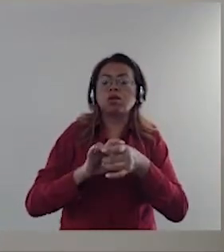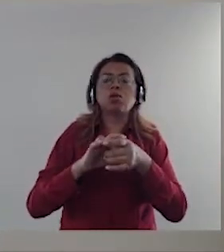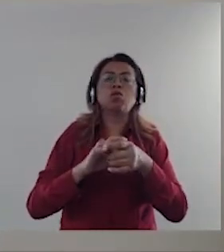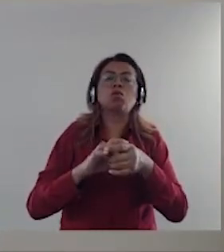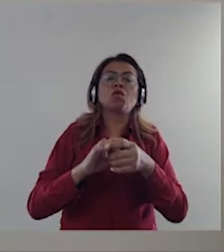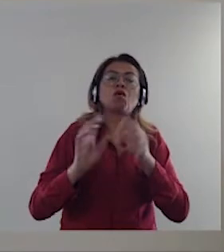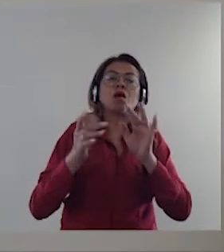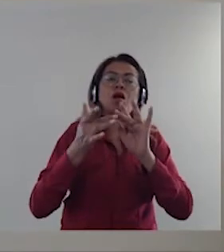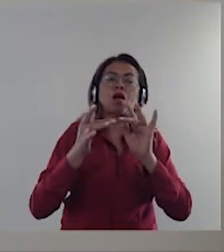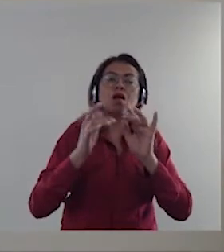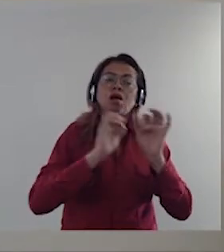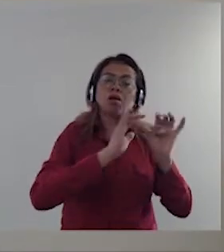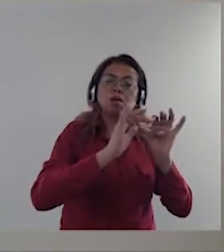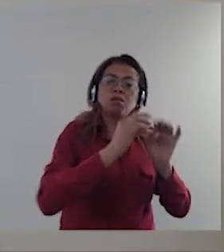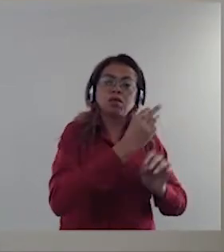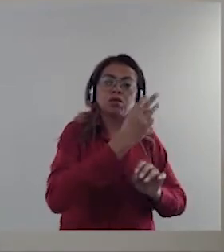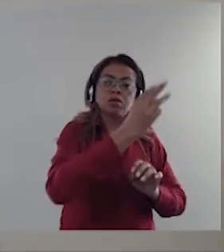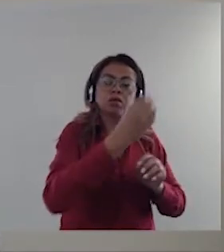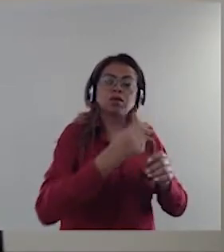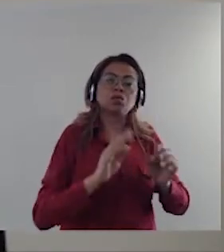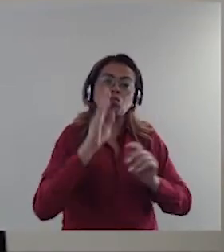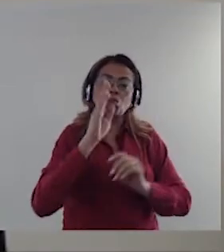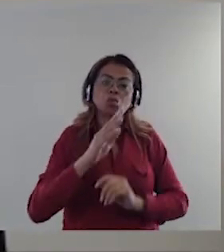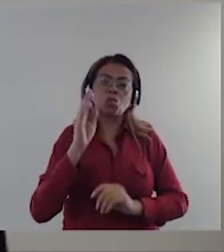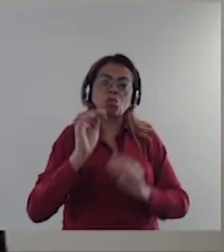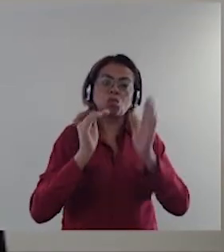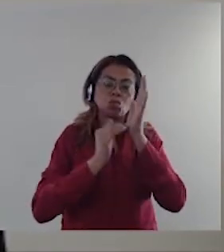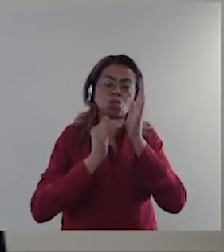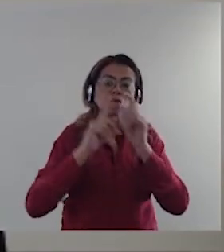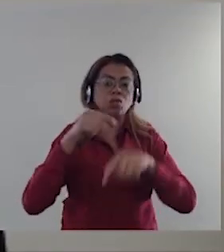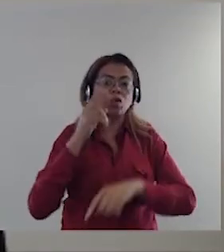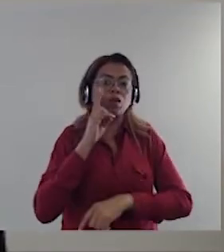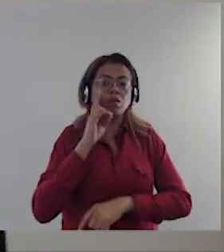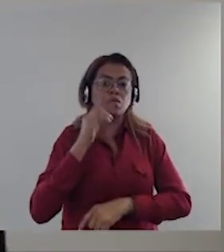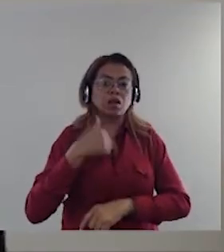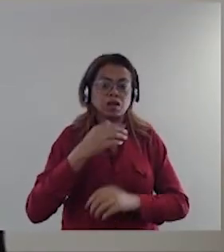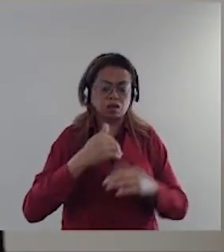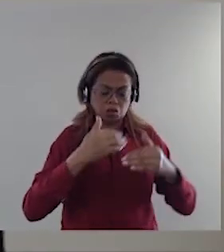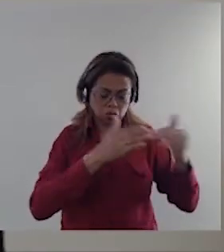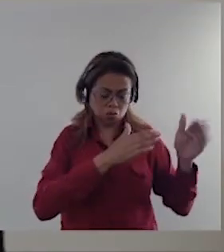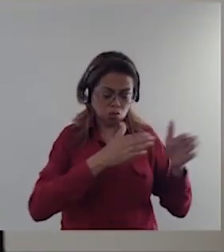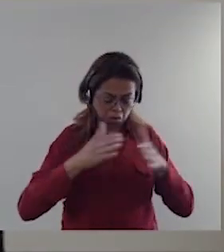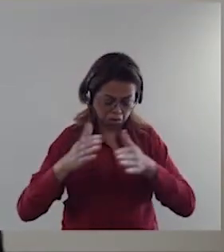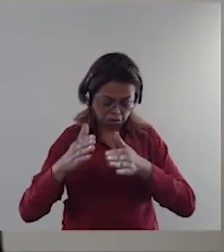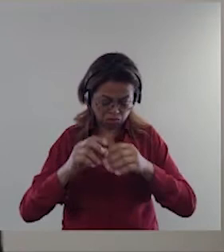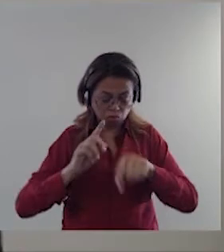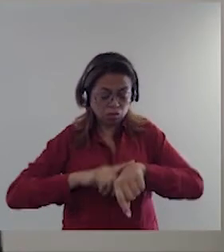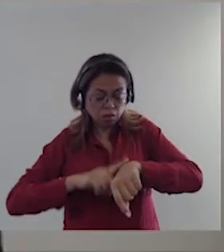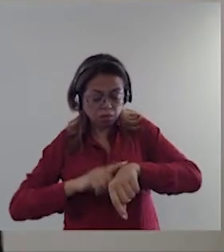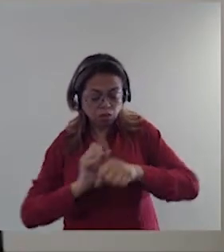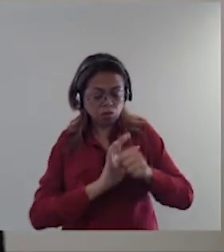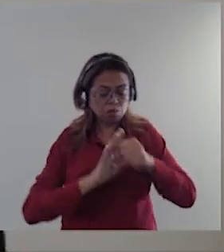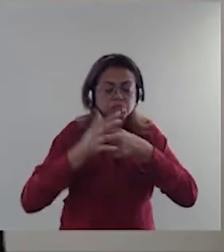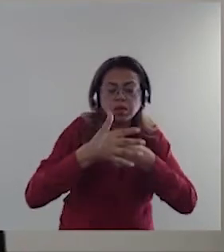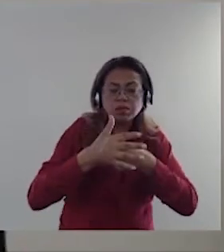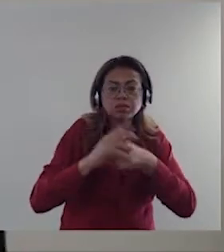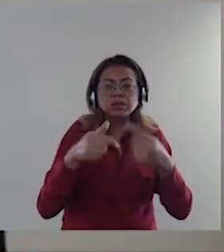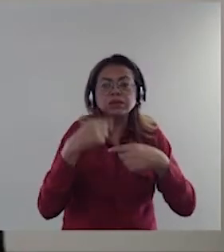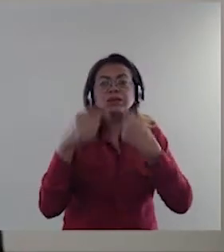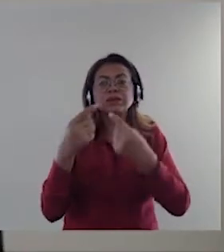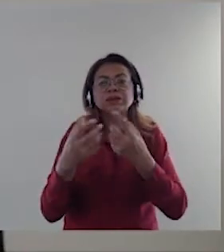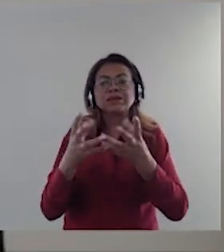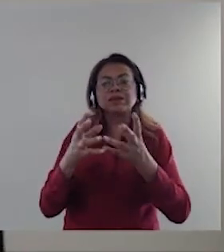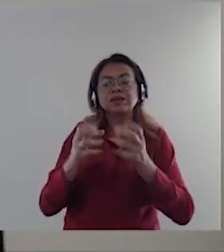desse assunto. E, por último, para encerrar mesmo já aqui, lembrem-se que durante a pandemia nós ganhamos um bom legado, como, por exemplo,